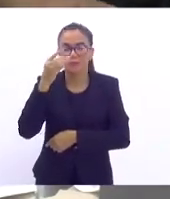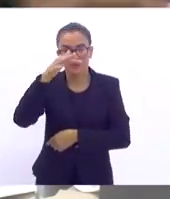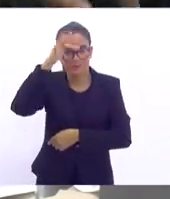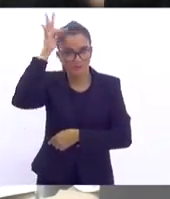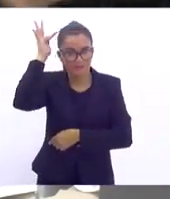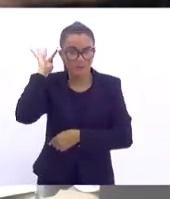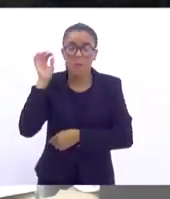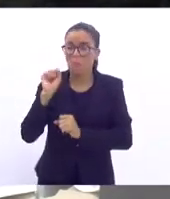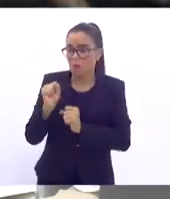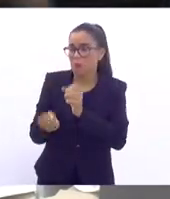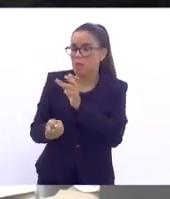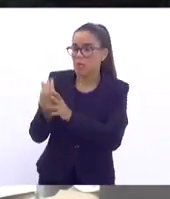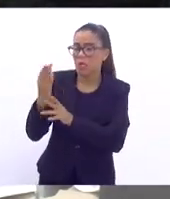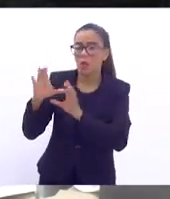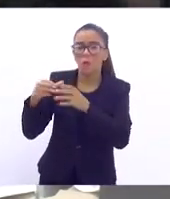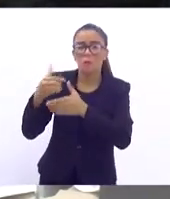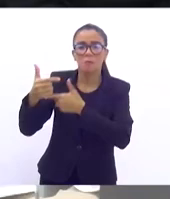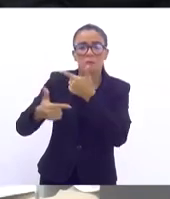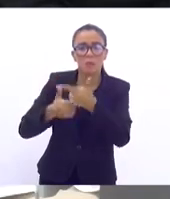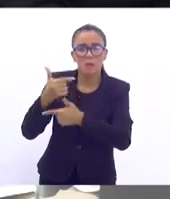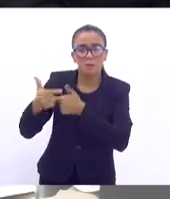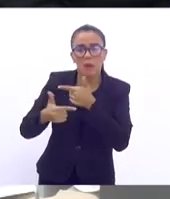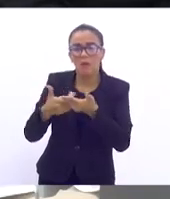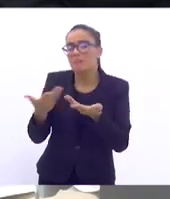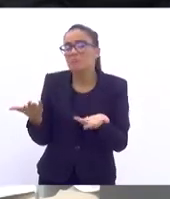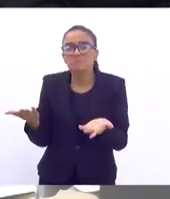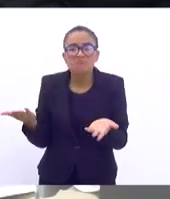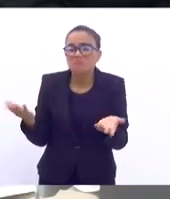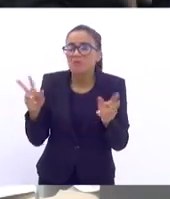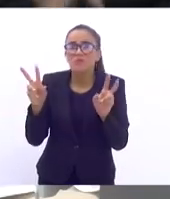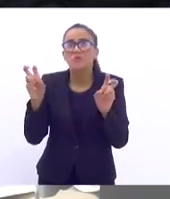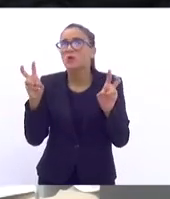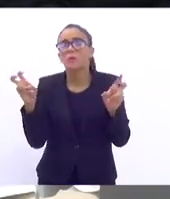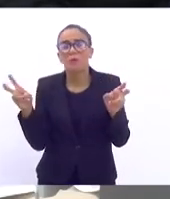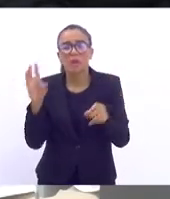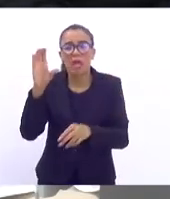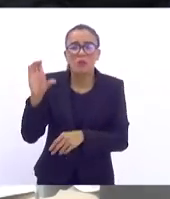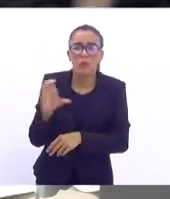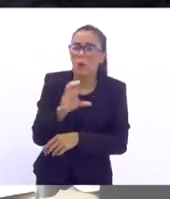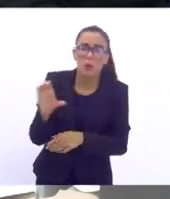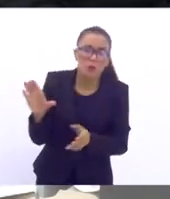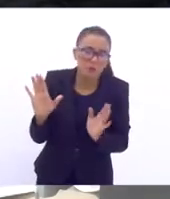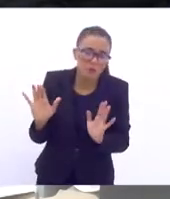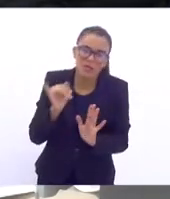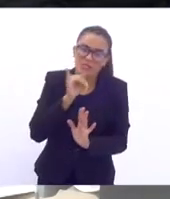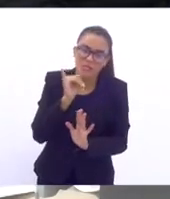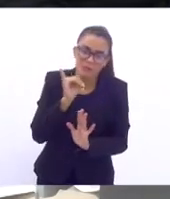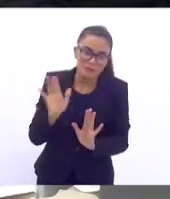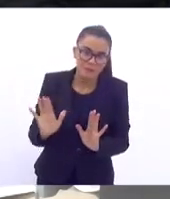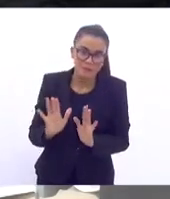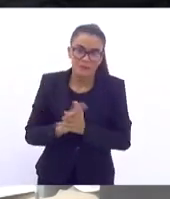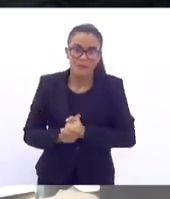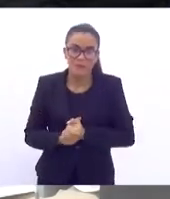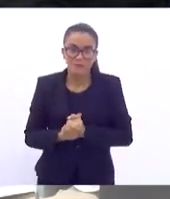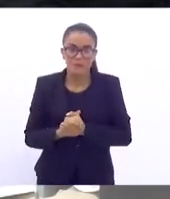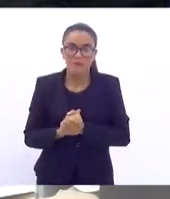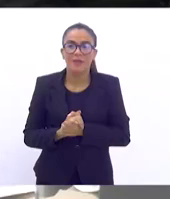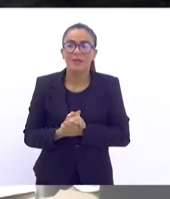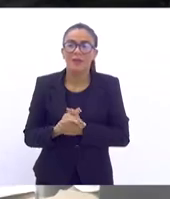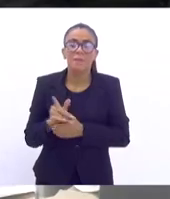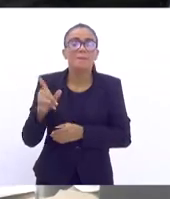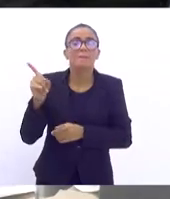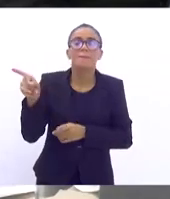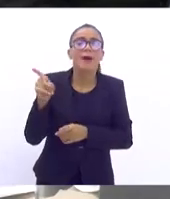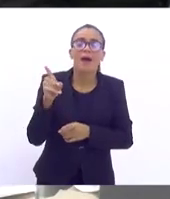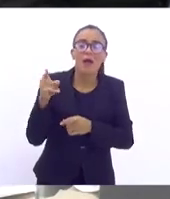pode criar uma frente indefesa da não sei da questão ele é católica são carismática ter três quatro deputados para debater